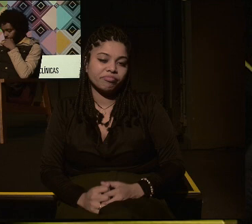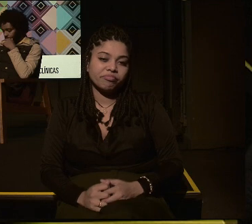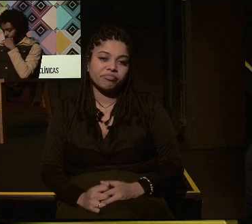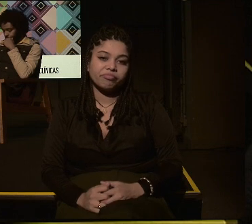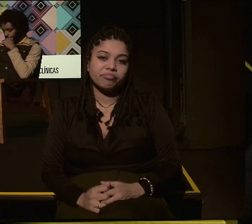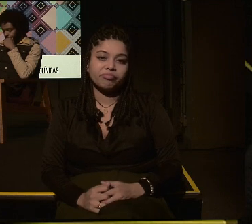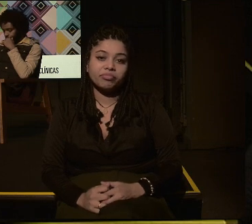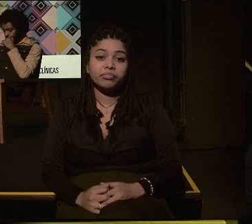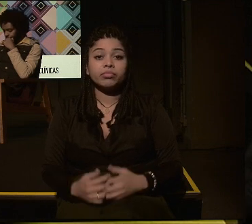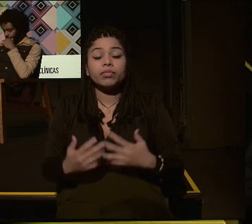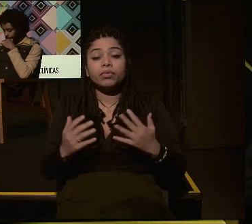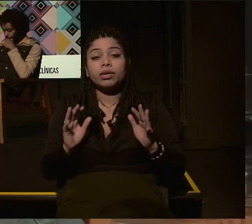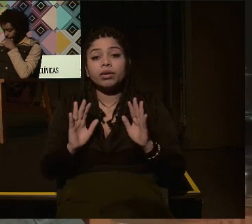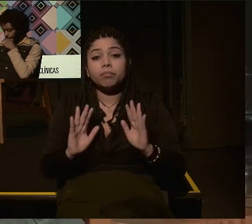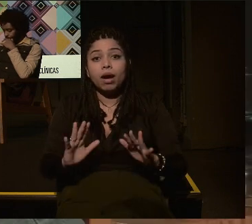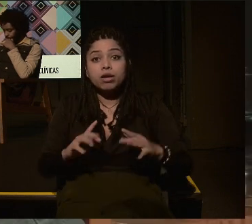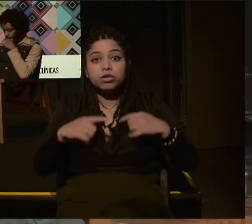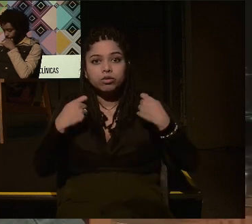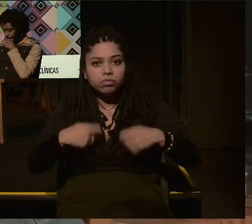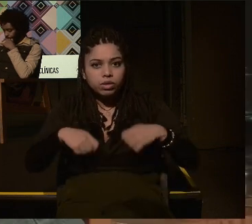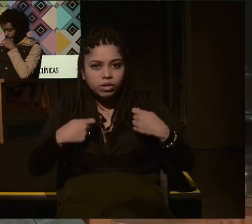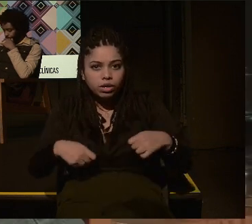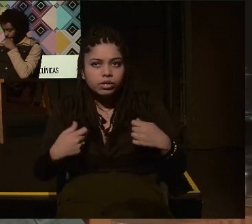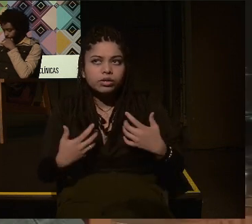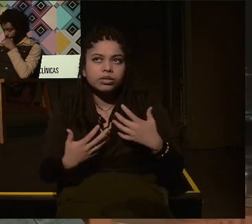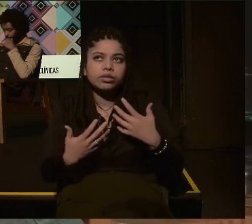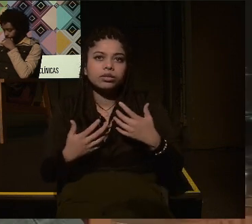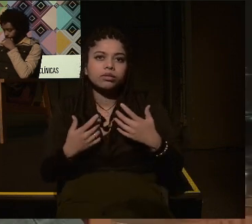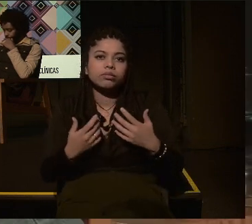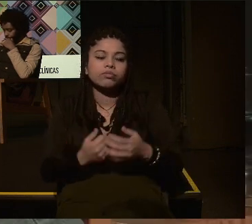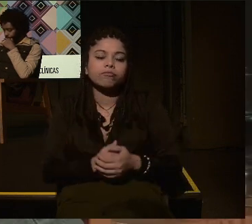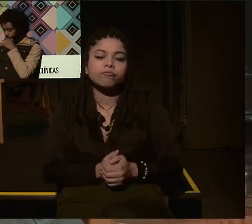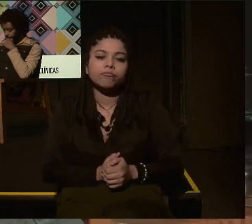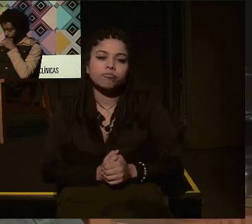Mas isso vai exigir do campo que pensou